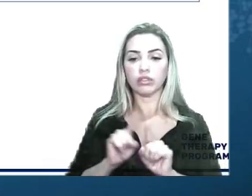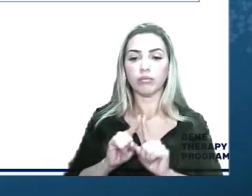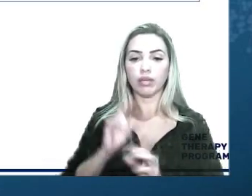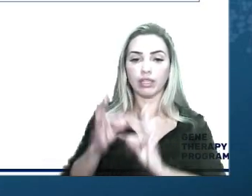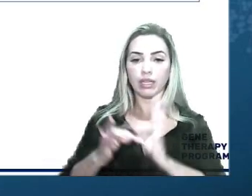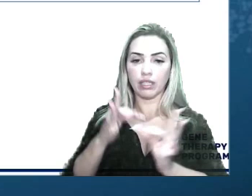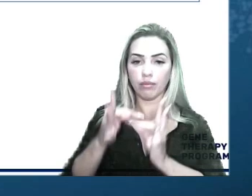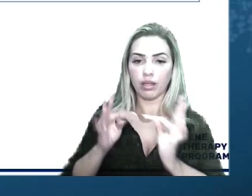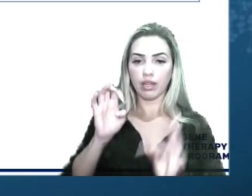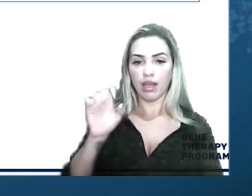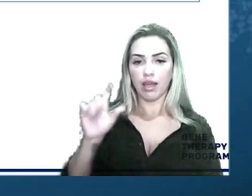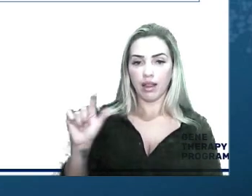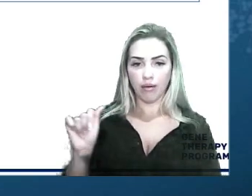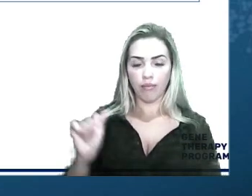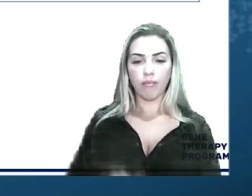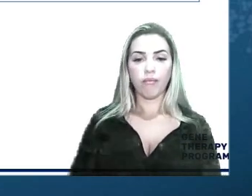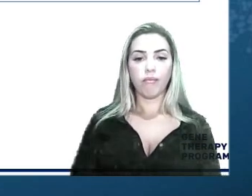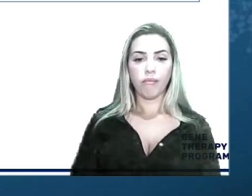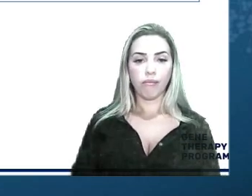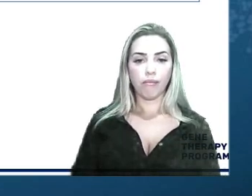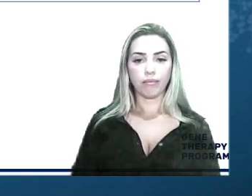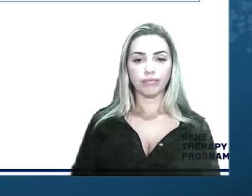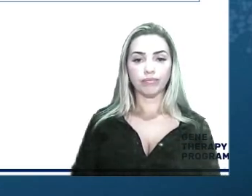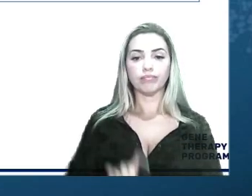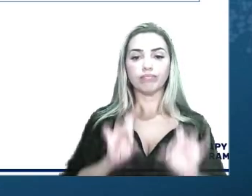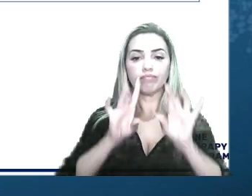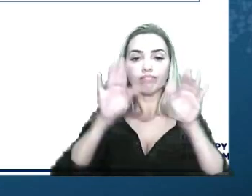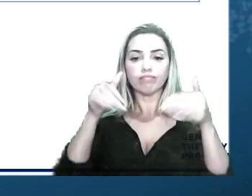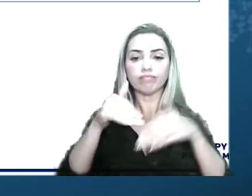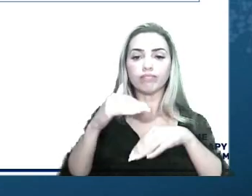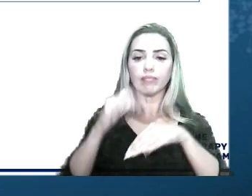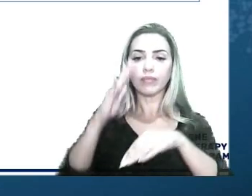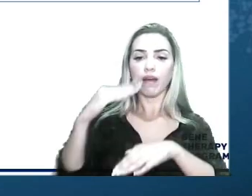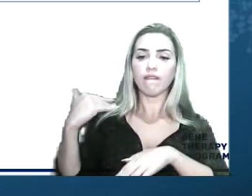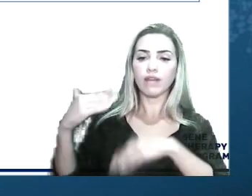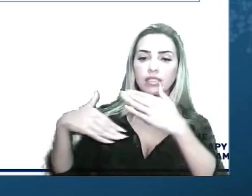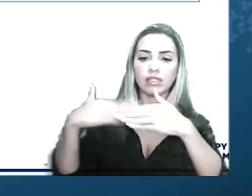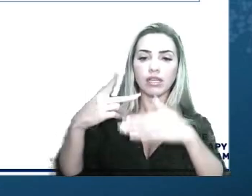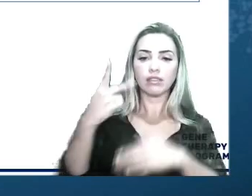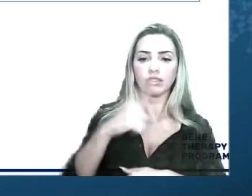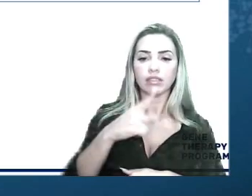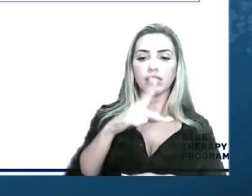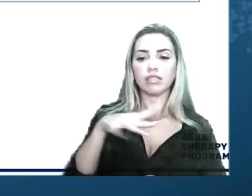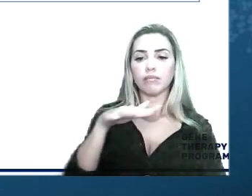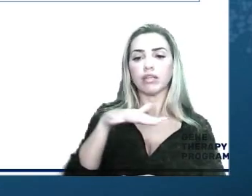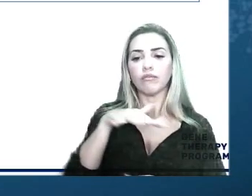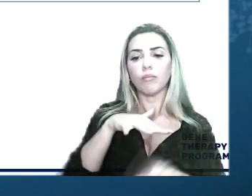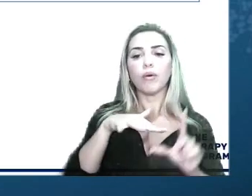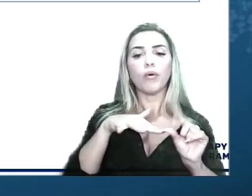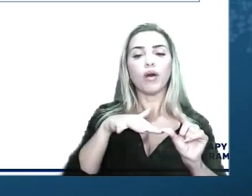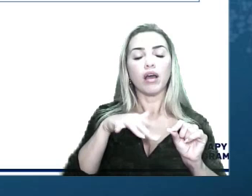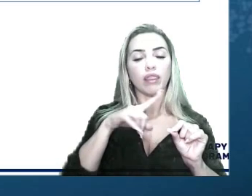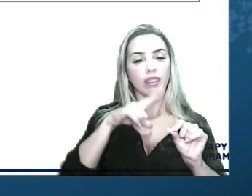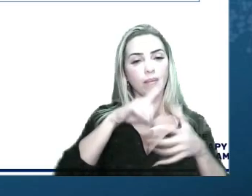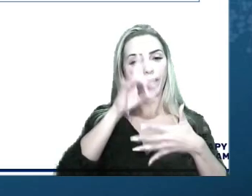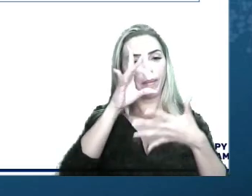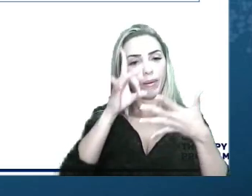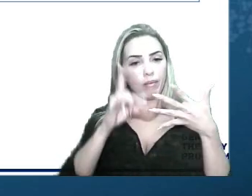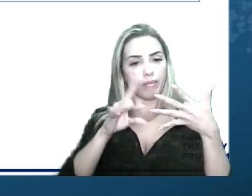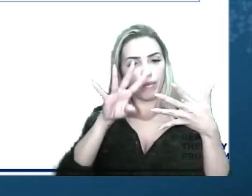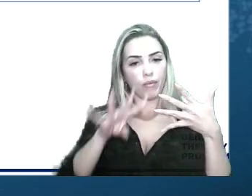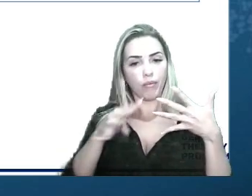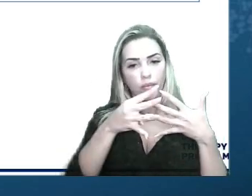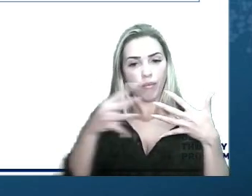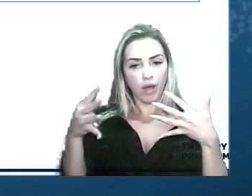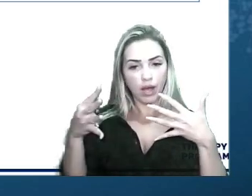ELA. E os aspectos mais avançados dessa plataforma são descritas nesse